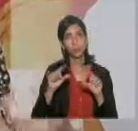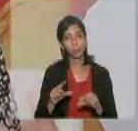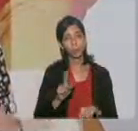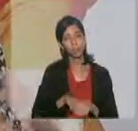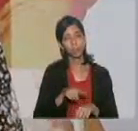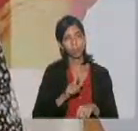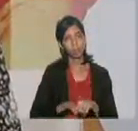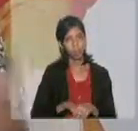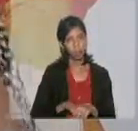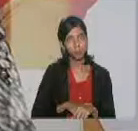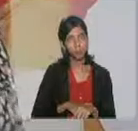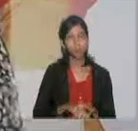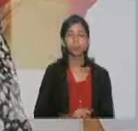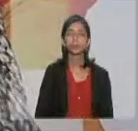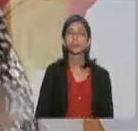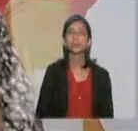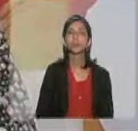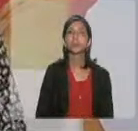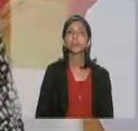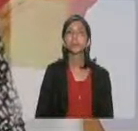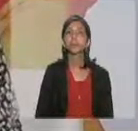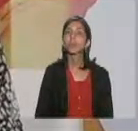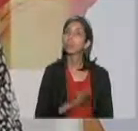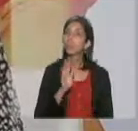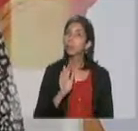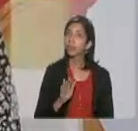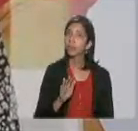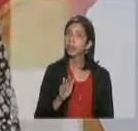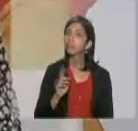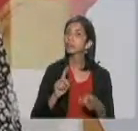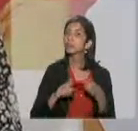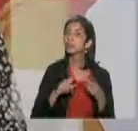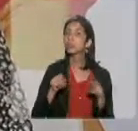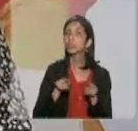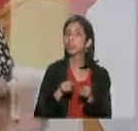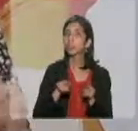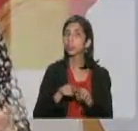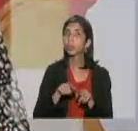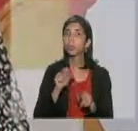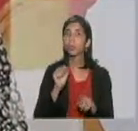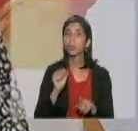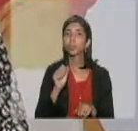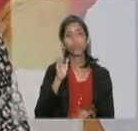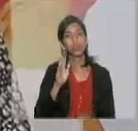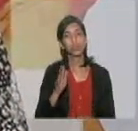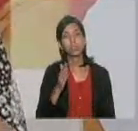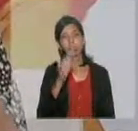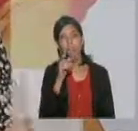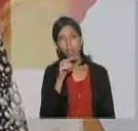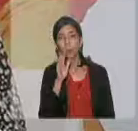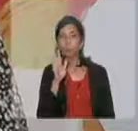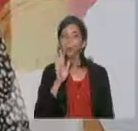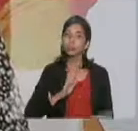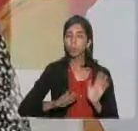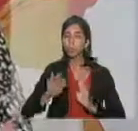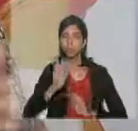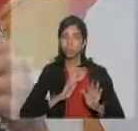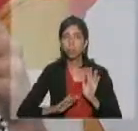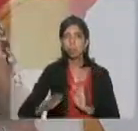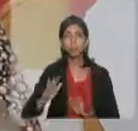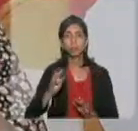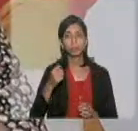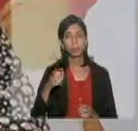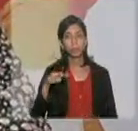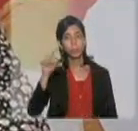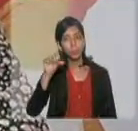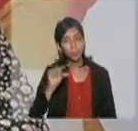Então é menos tempo de contato com o calor. Mas a gente também tem a opção de fazer direto na água, mas aí a gente tem que tomar alguns cuidados, né?